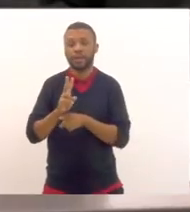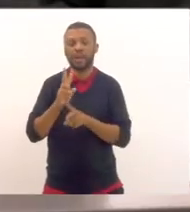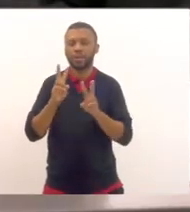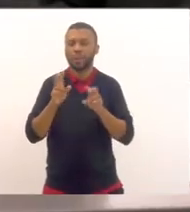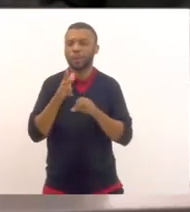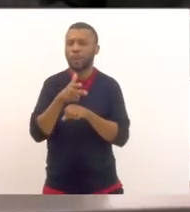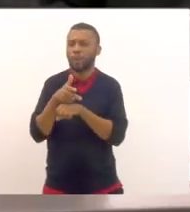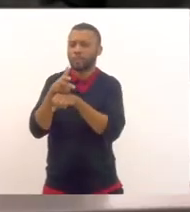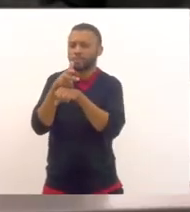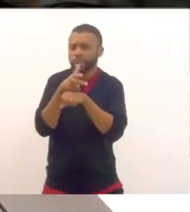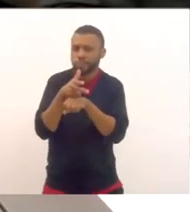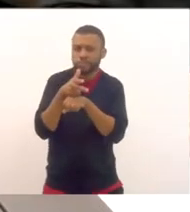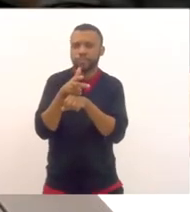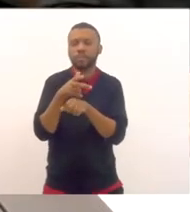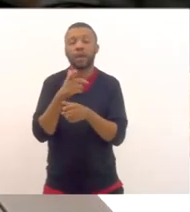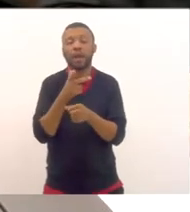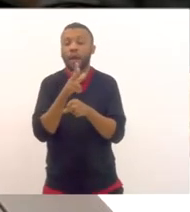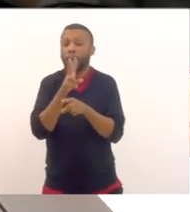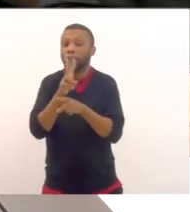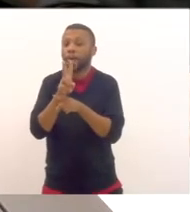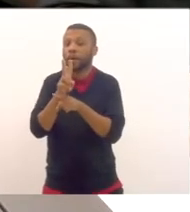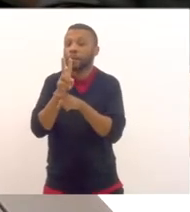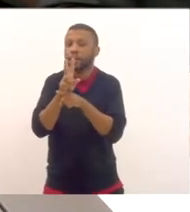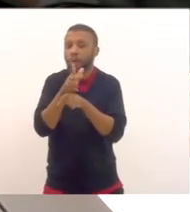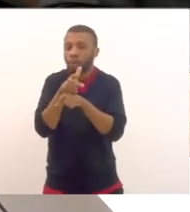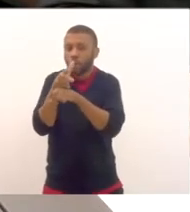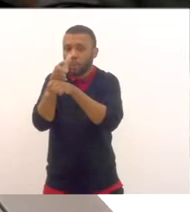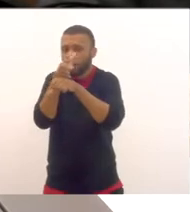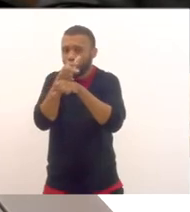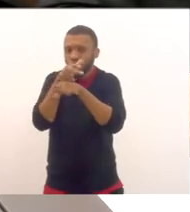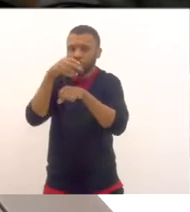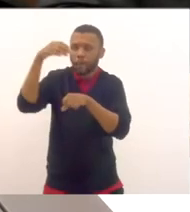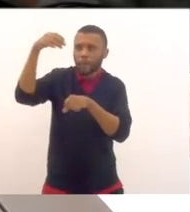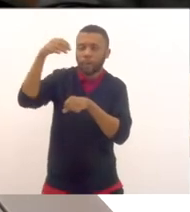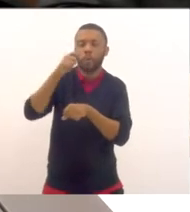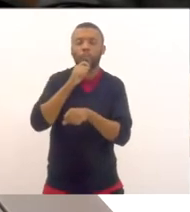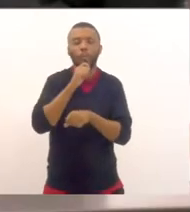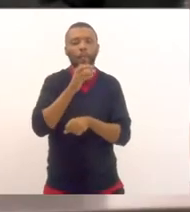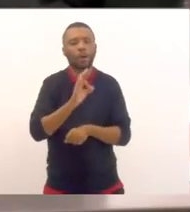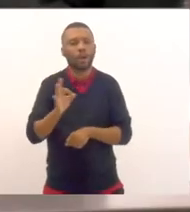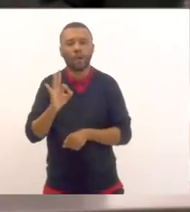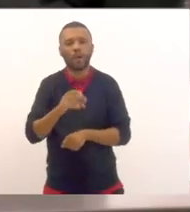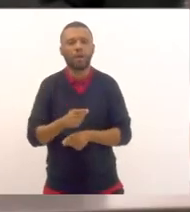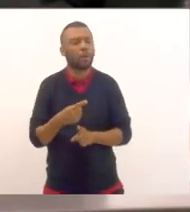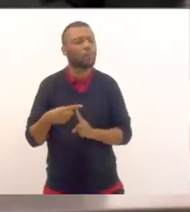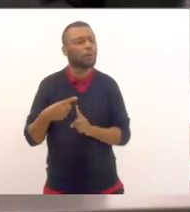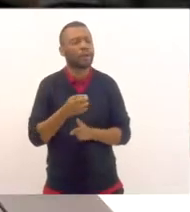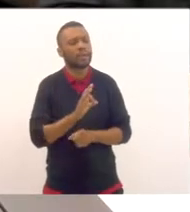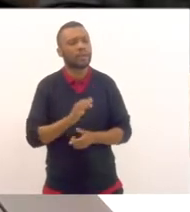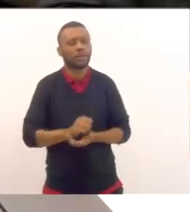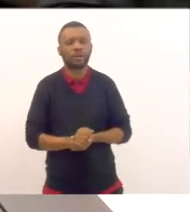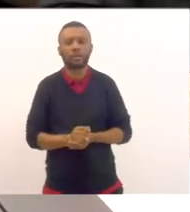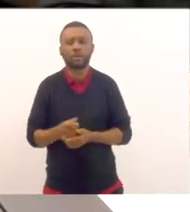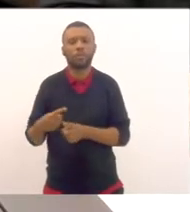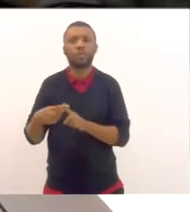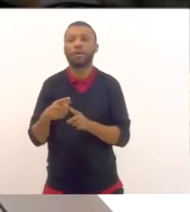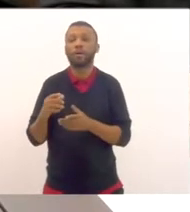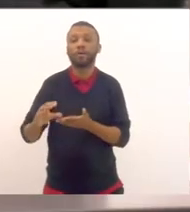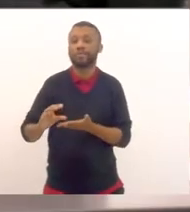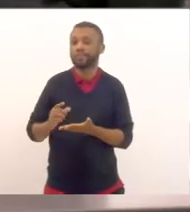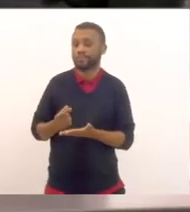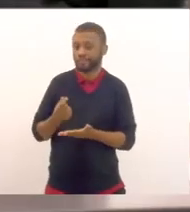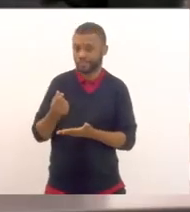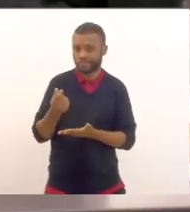acordado não monitoramento ou utilização de câmeras ainda não porque não pela questão dos recursos